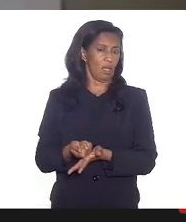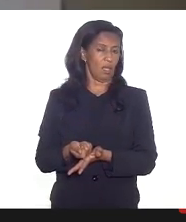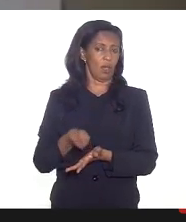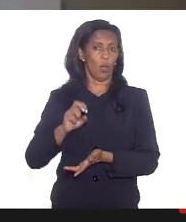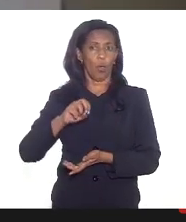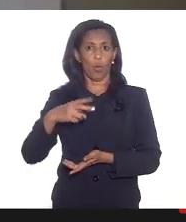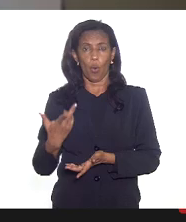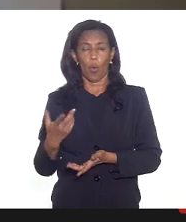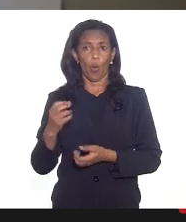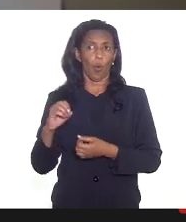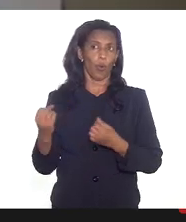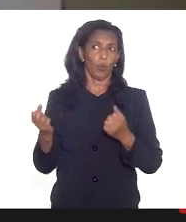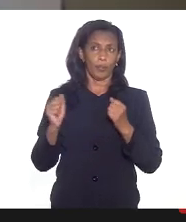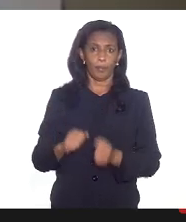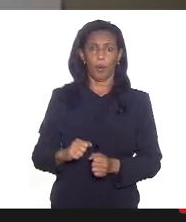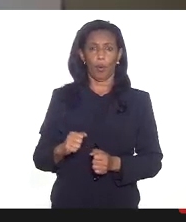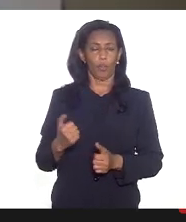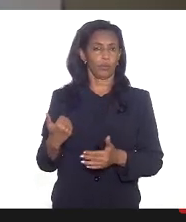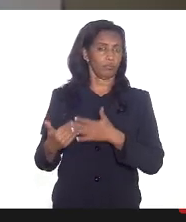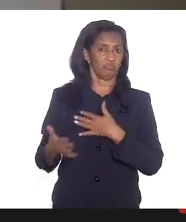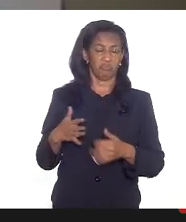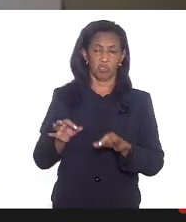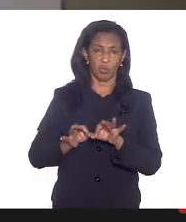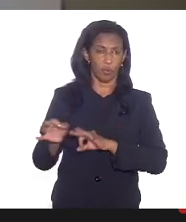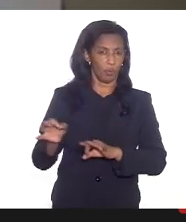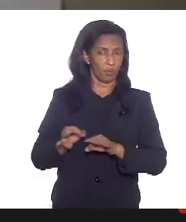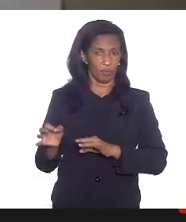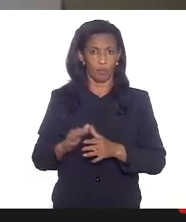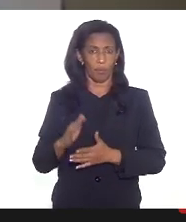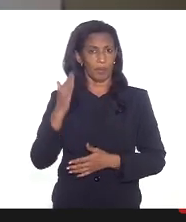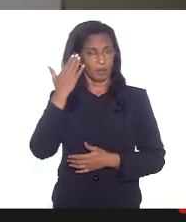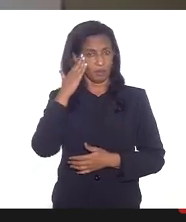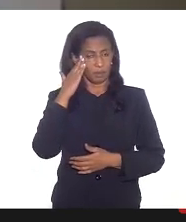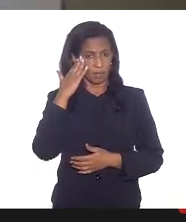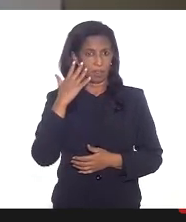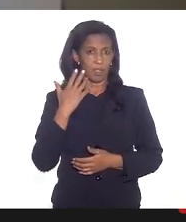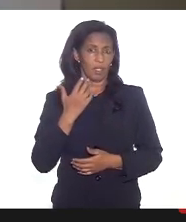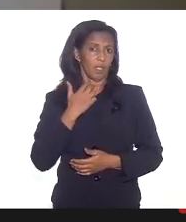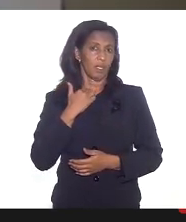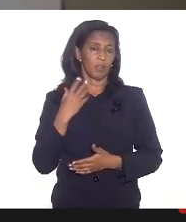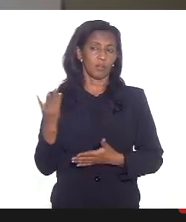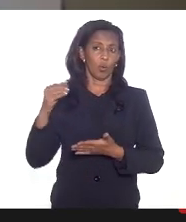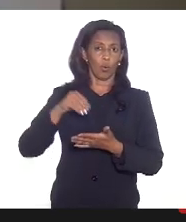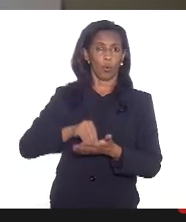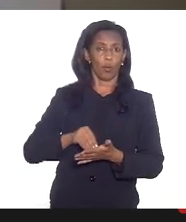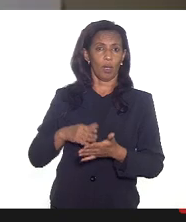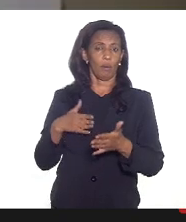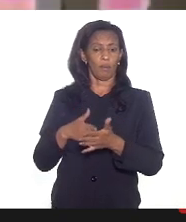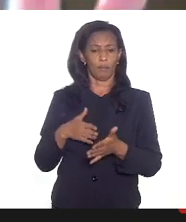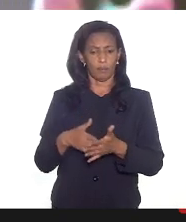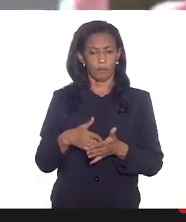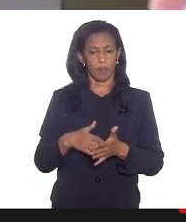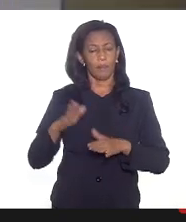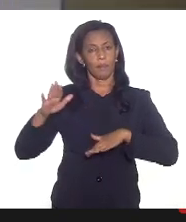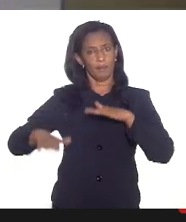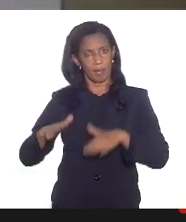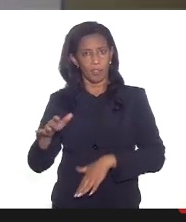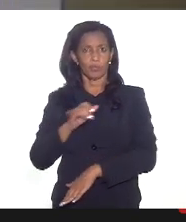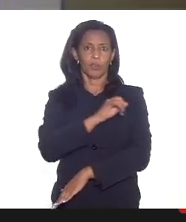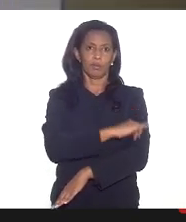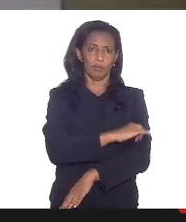assina o que possam enfim surpreso de qualquer forma e que isso não seja colocado como uma barreira de acesso porque embora